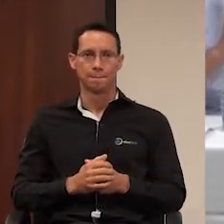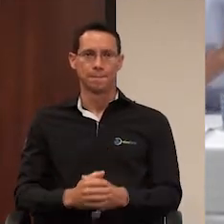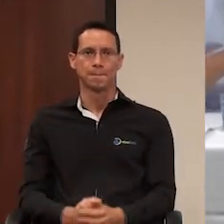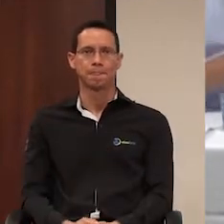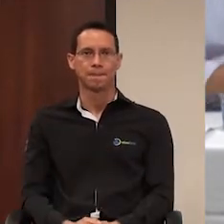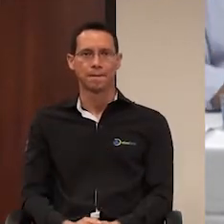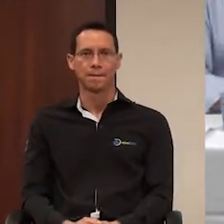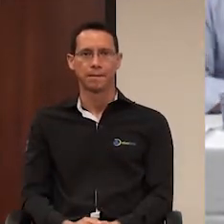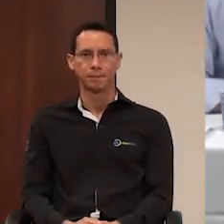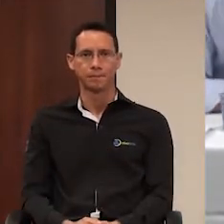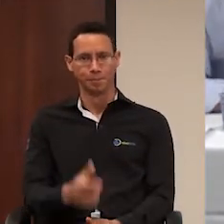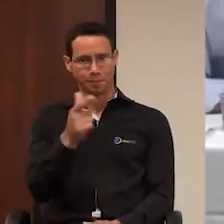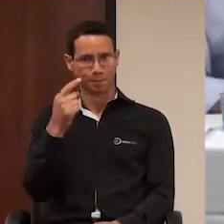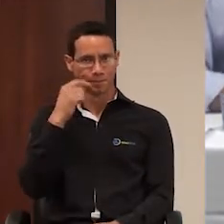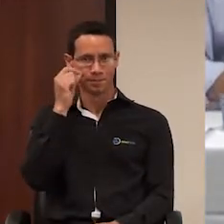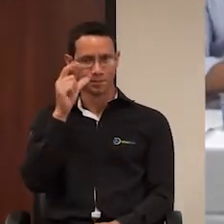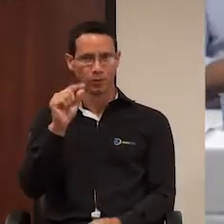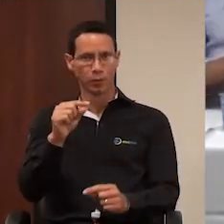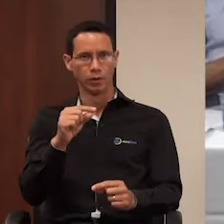E olha que interessante. E aí vem a parte